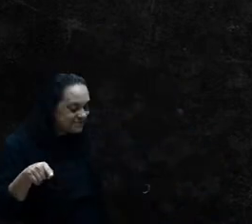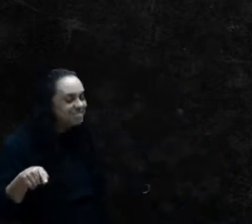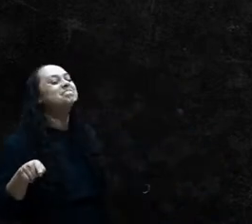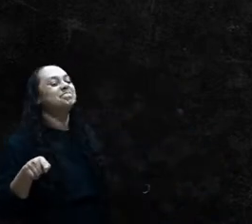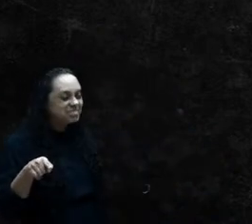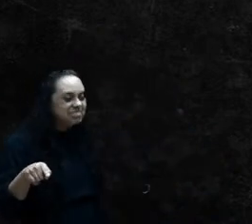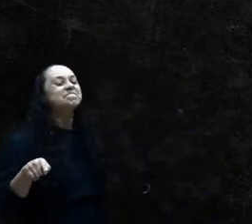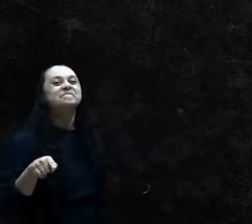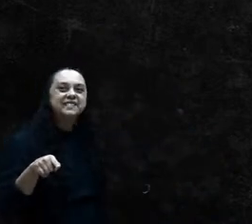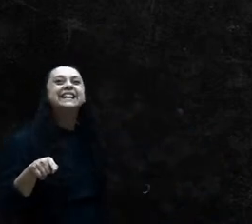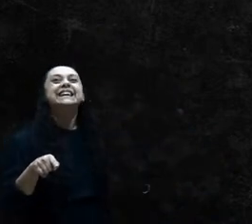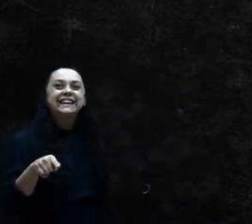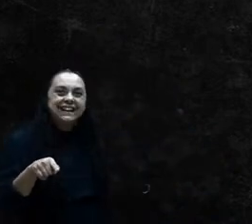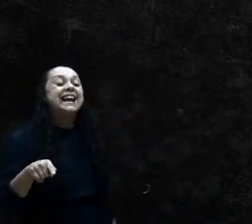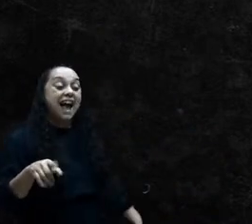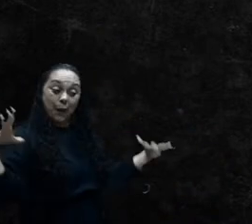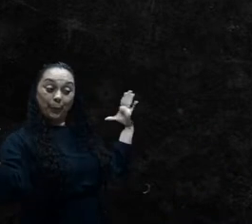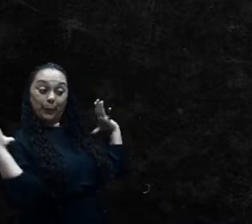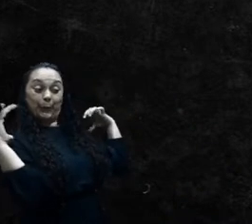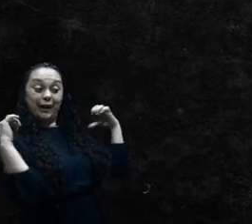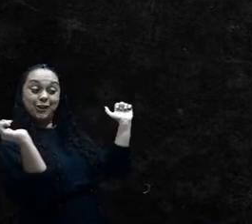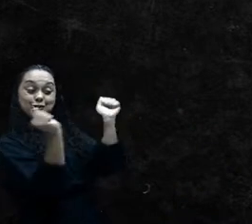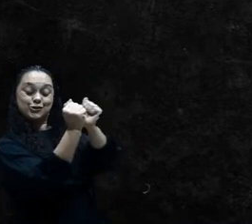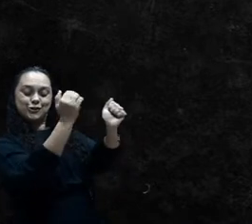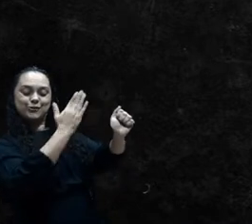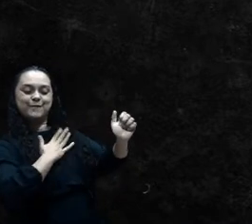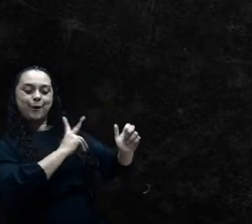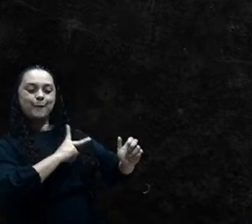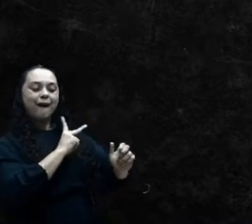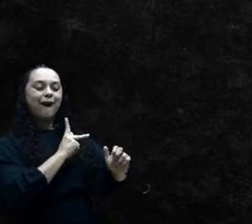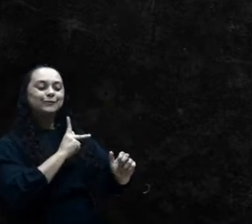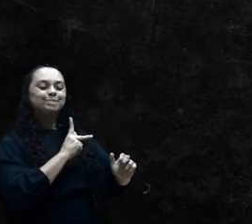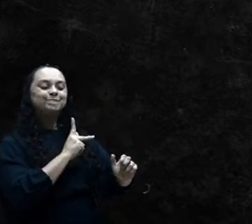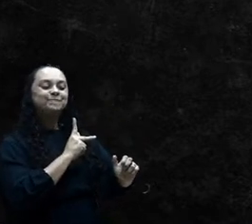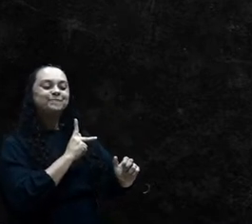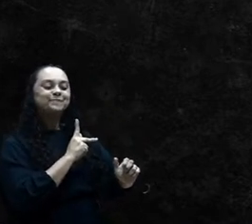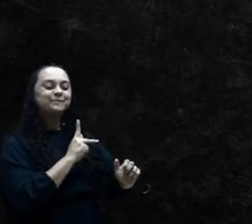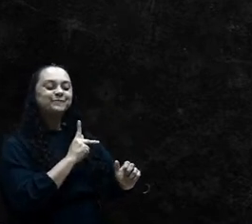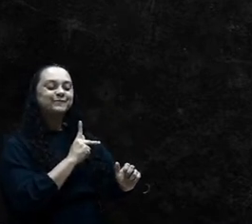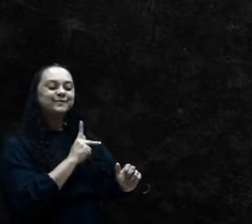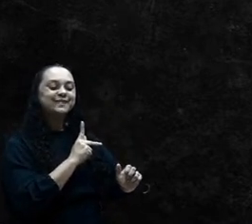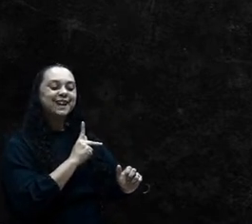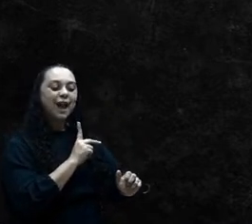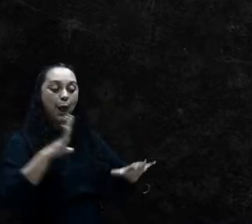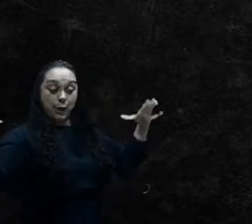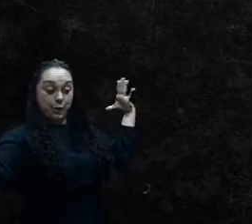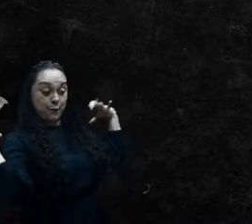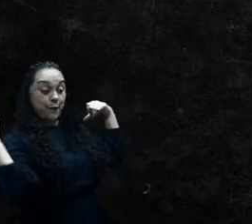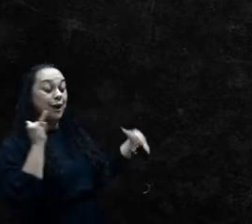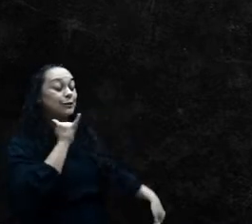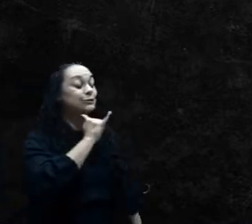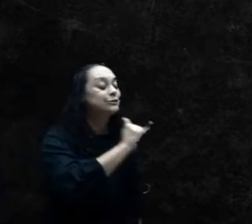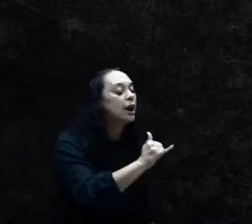sirvo esse anjo Esteve comigo e teve comigo dizendo o seguinte Paulo Não